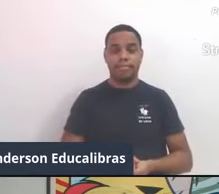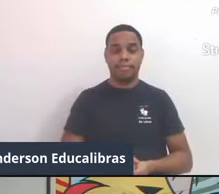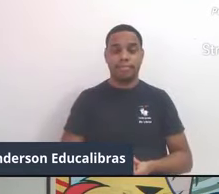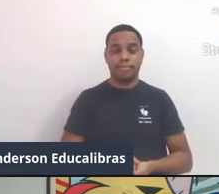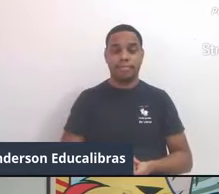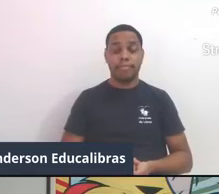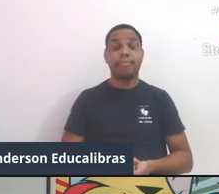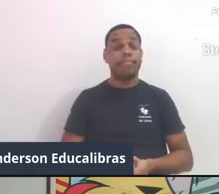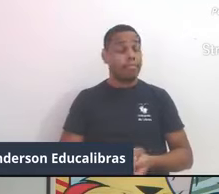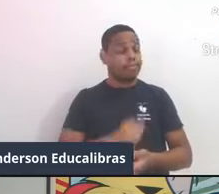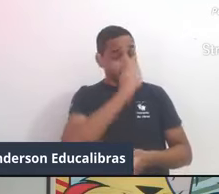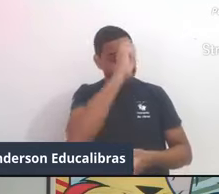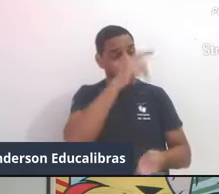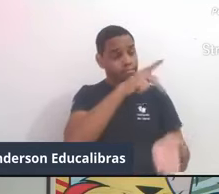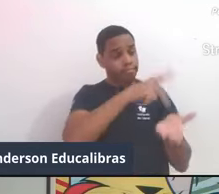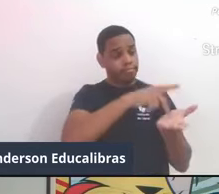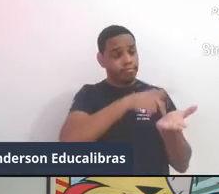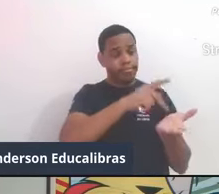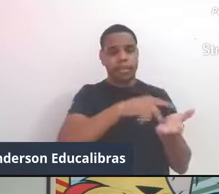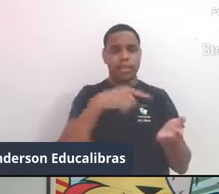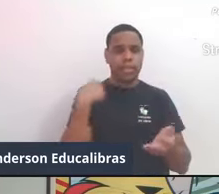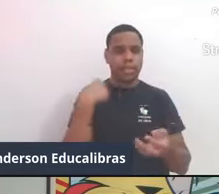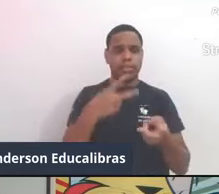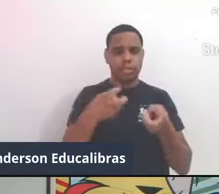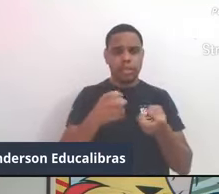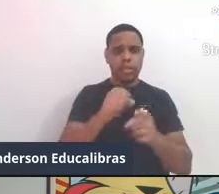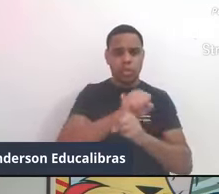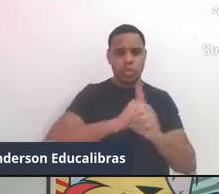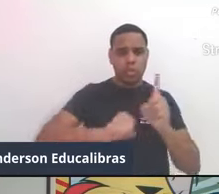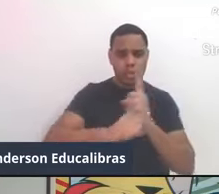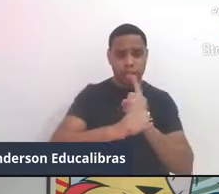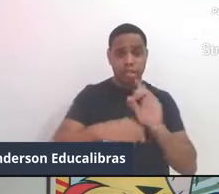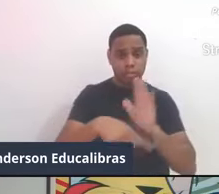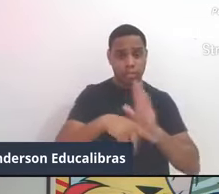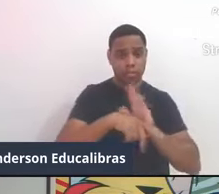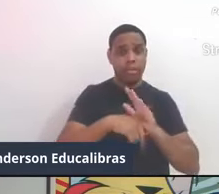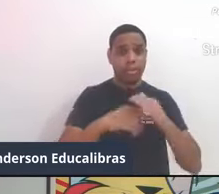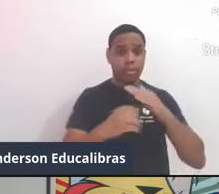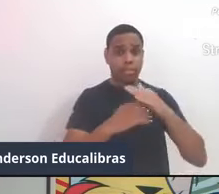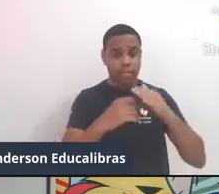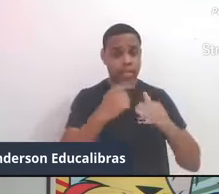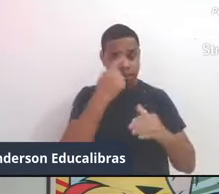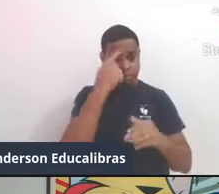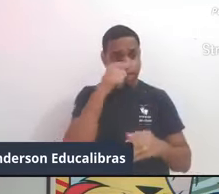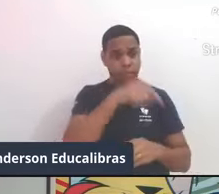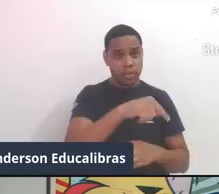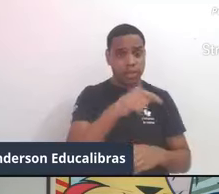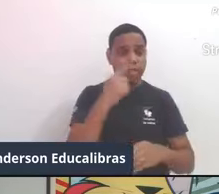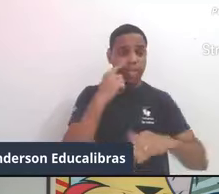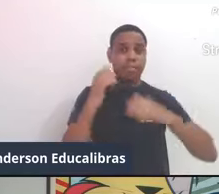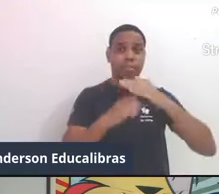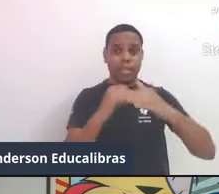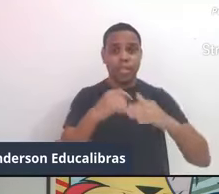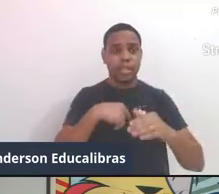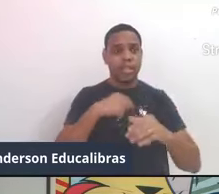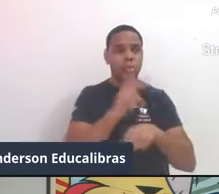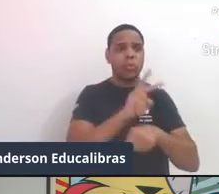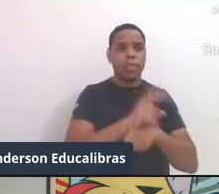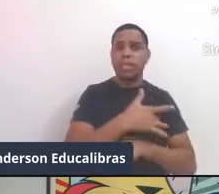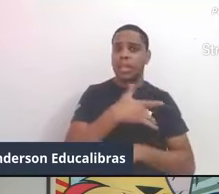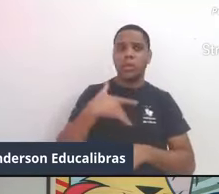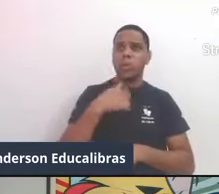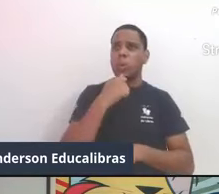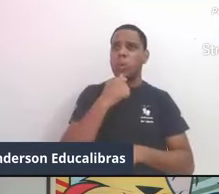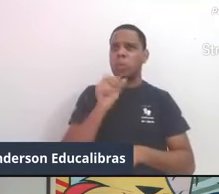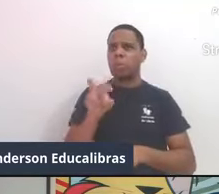É verdade, Cid. A gente percebeu que dentro do investimento social privado não era uma atenção das empresas à questão da saúde.